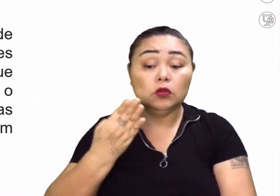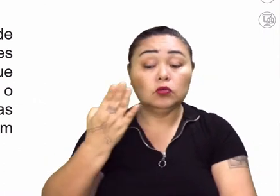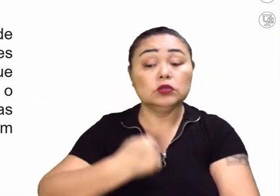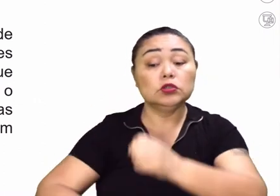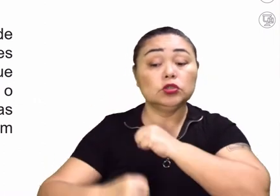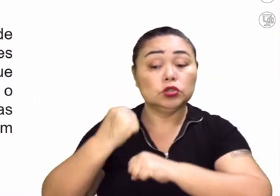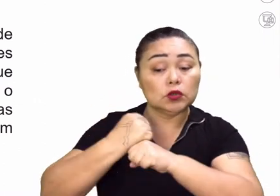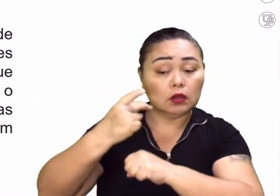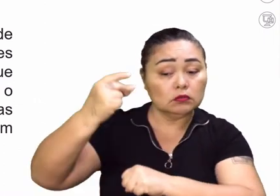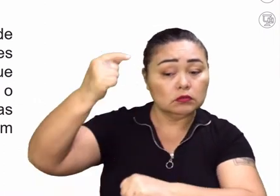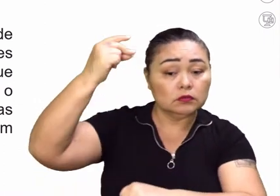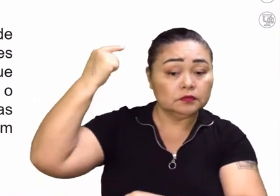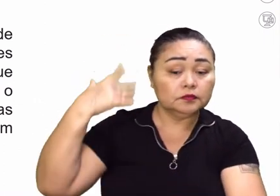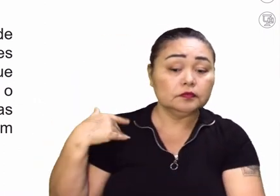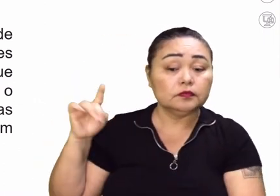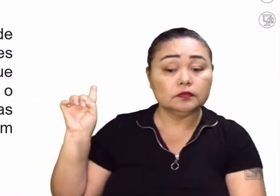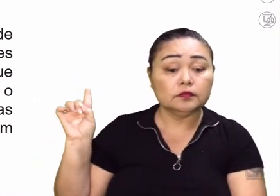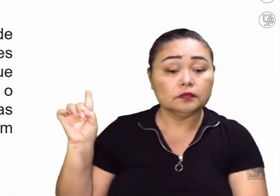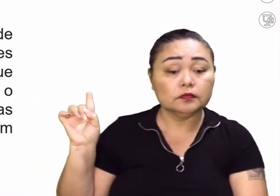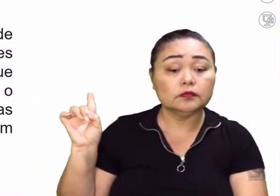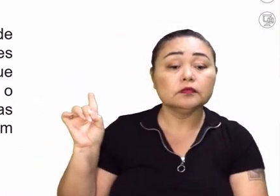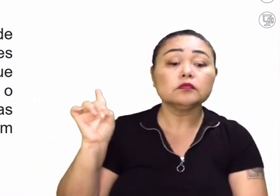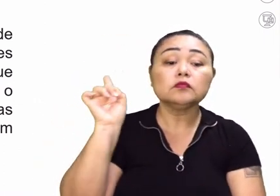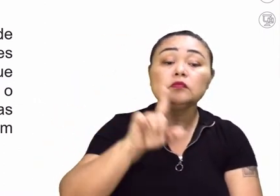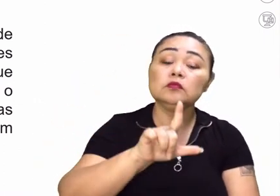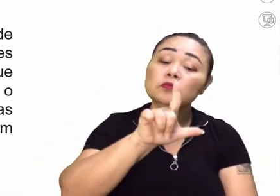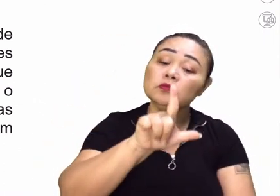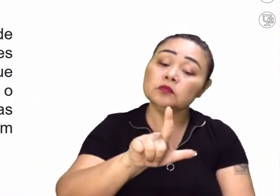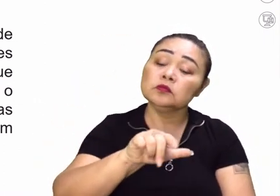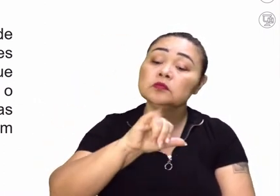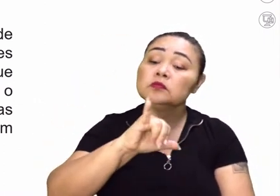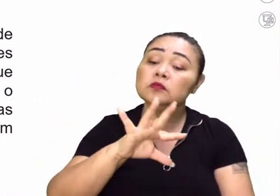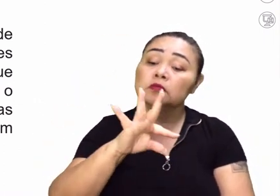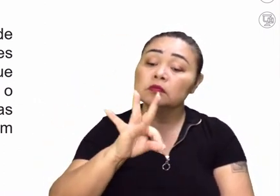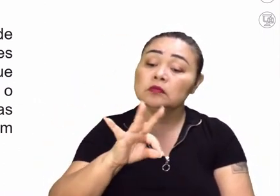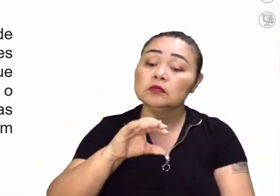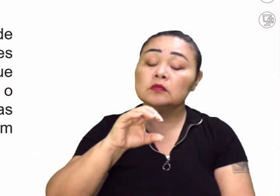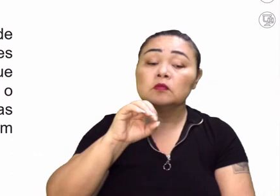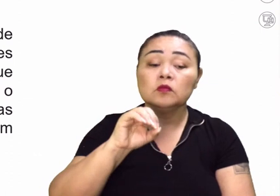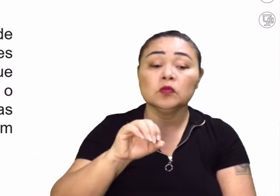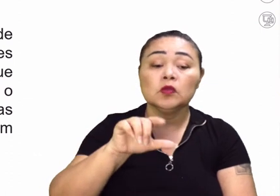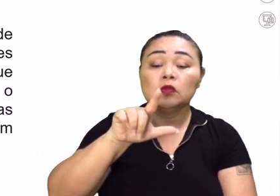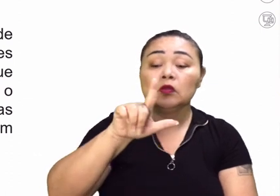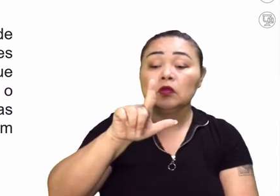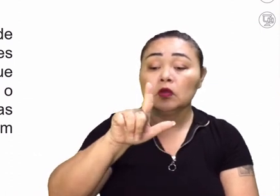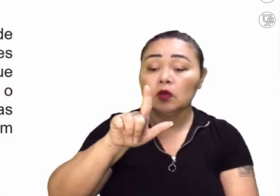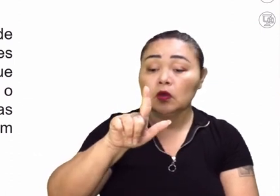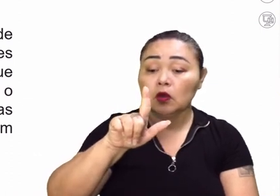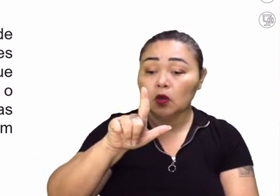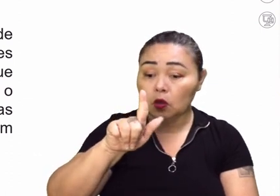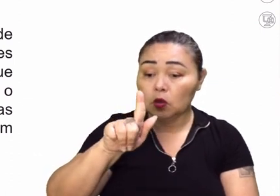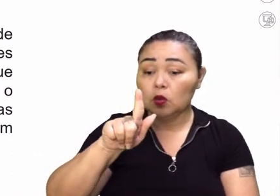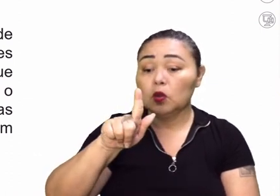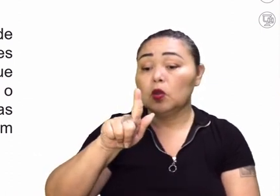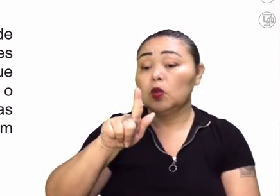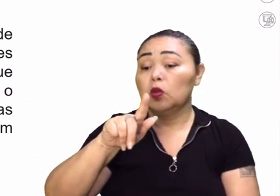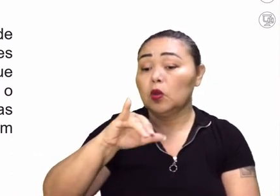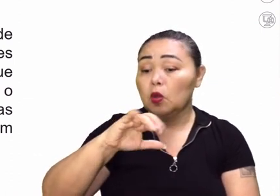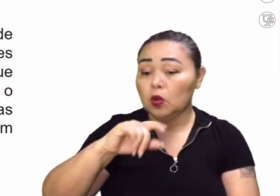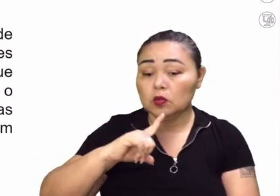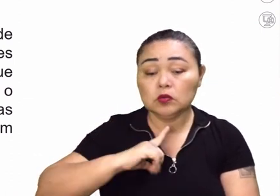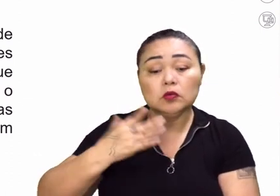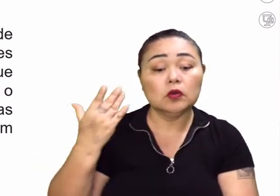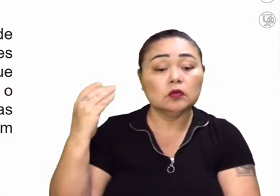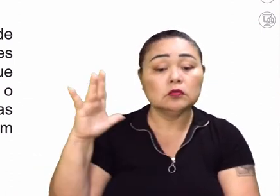aí tem aqui o glossário mitológicas que se refere a ciência litologia que se refere a ciência que